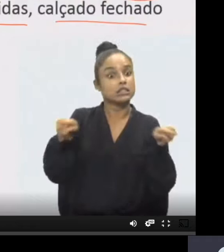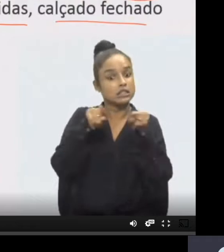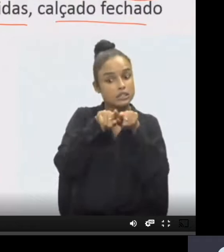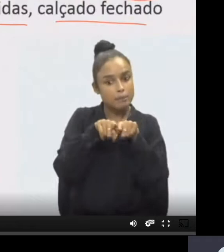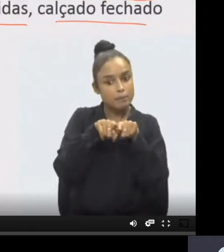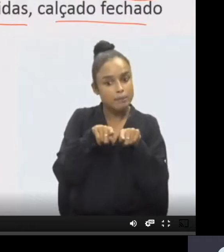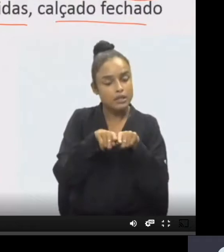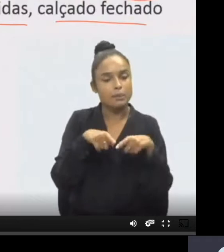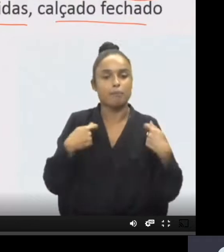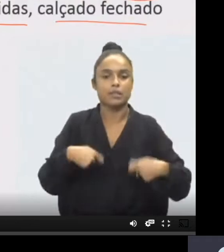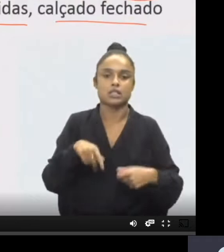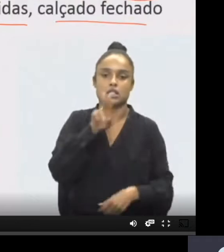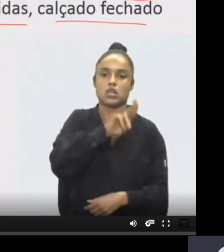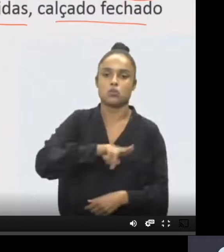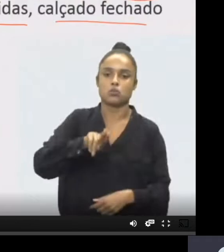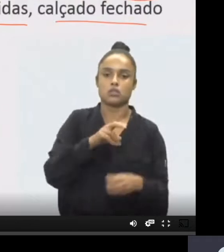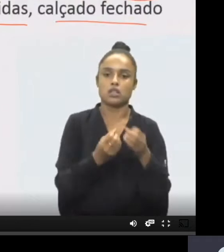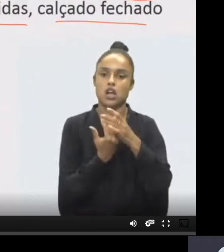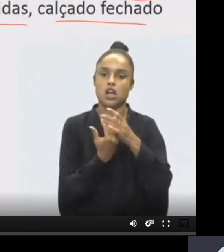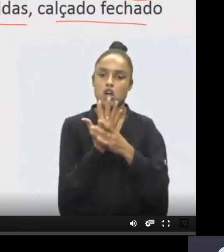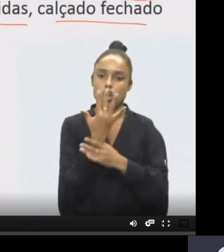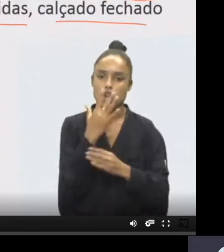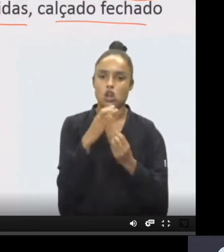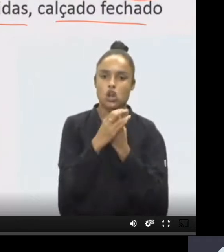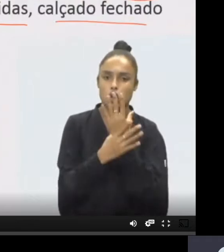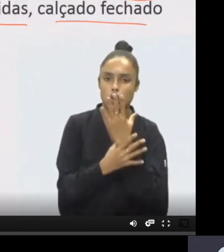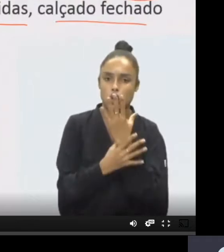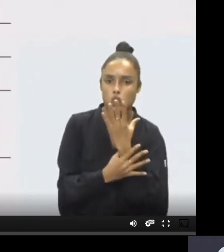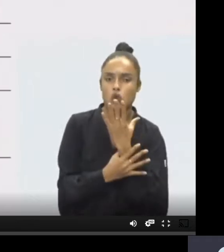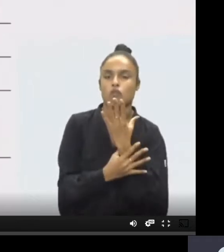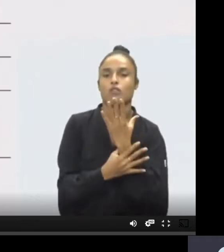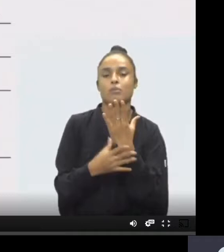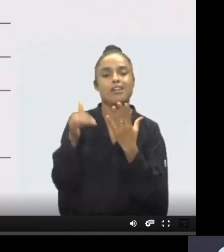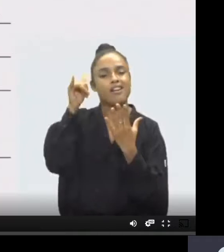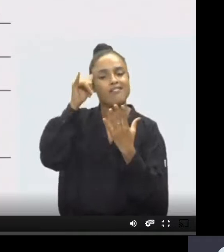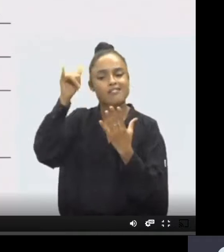o contato dos reagentes químicos com as mãos.